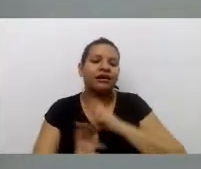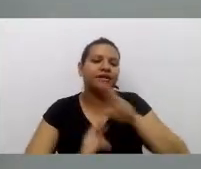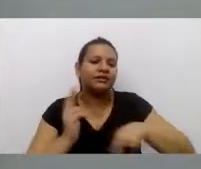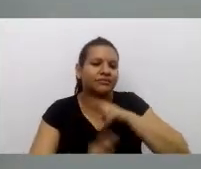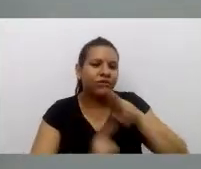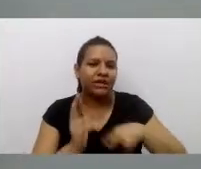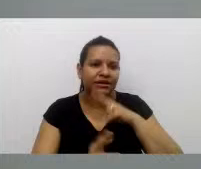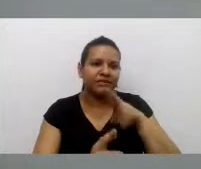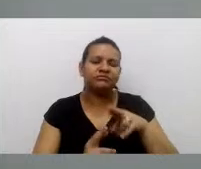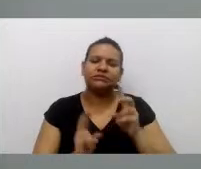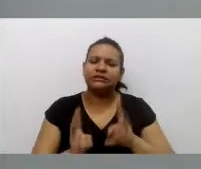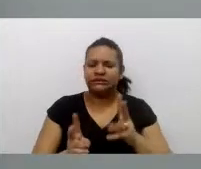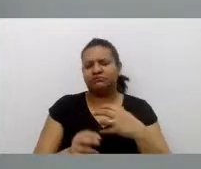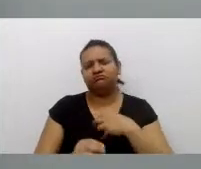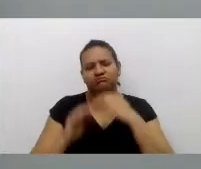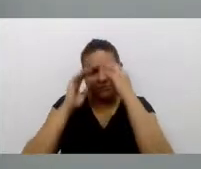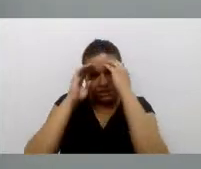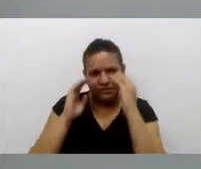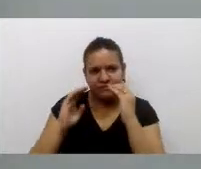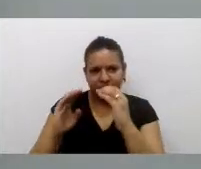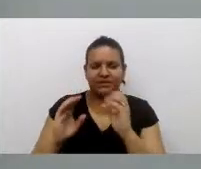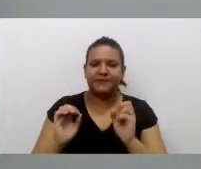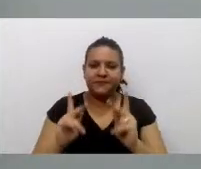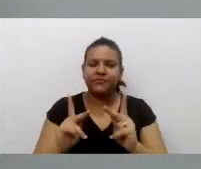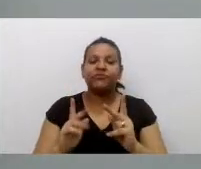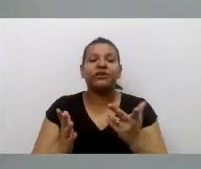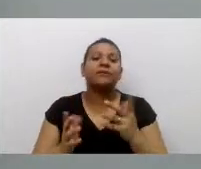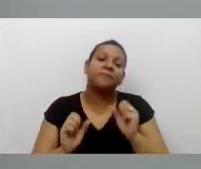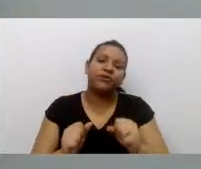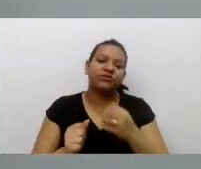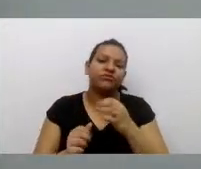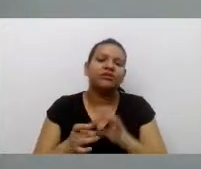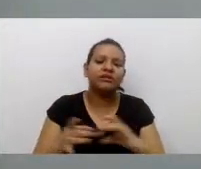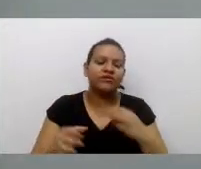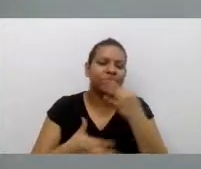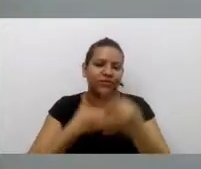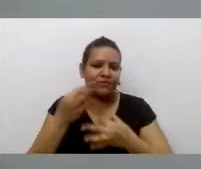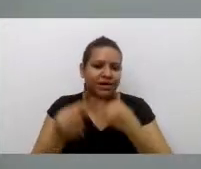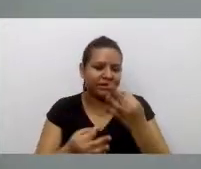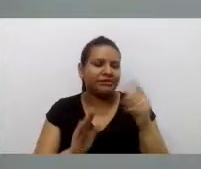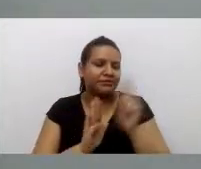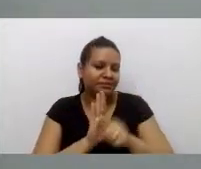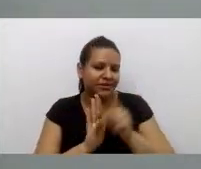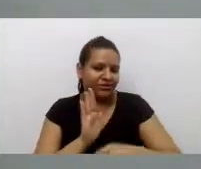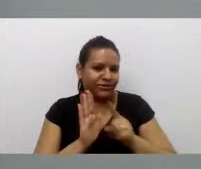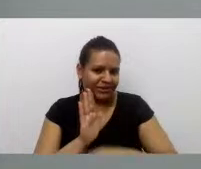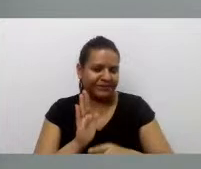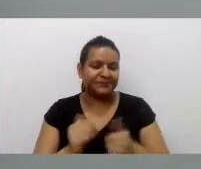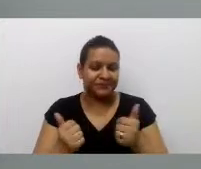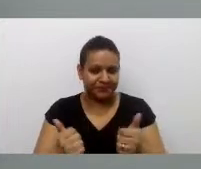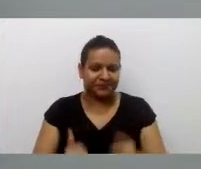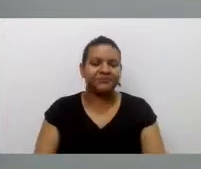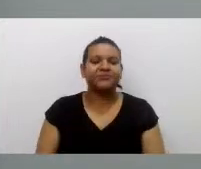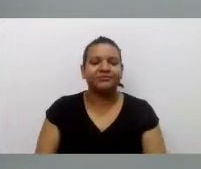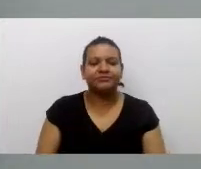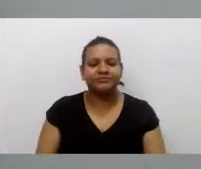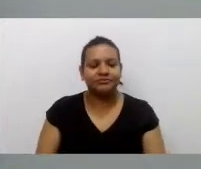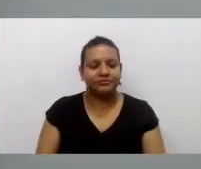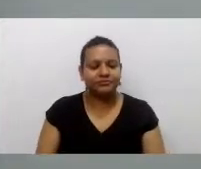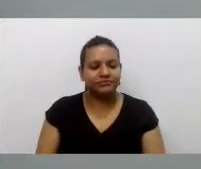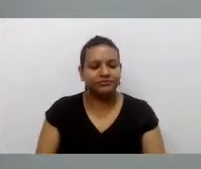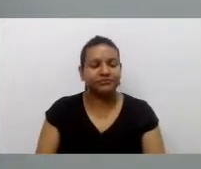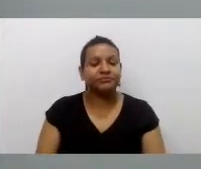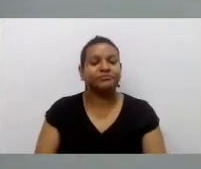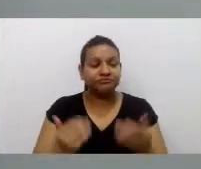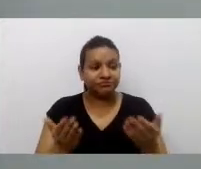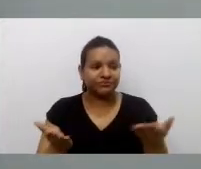tom respeitoso e construtivo. Mas nossos comentários e as suas perguntas são muito bem-vindas. Então, para começar